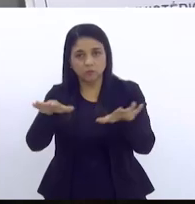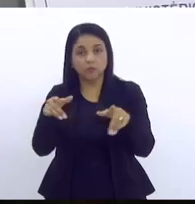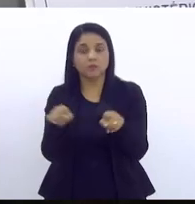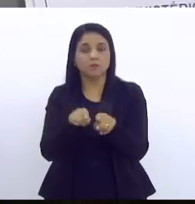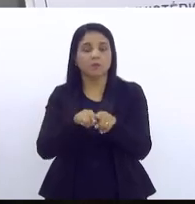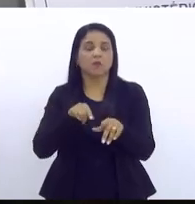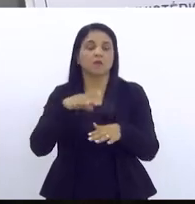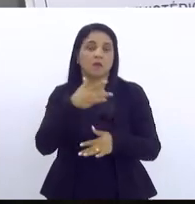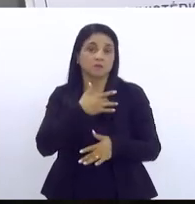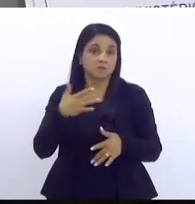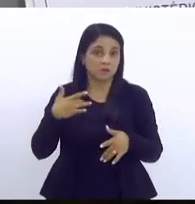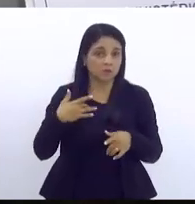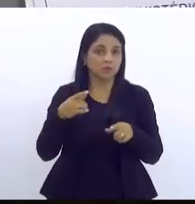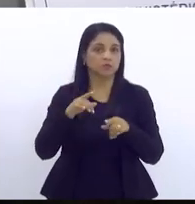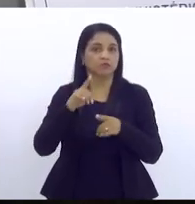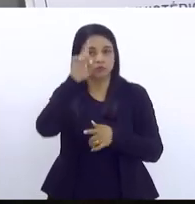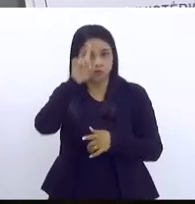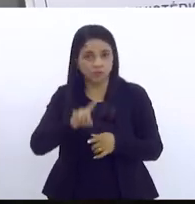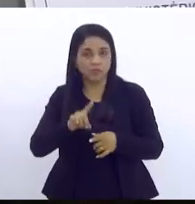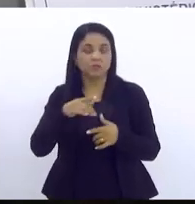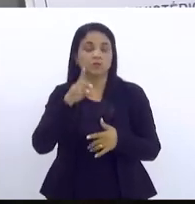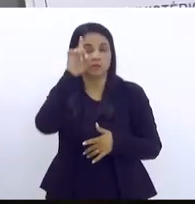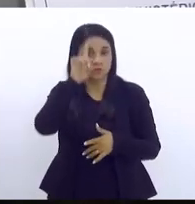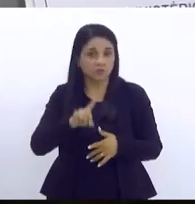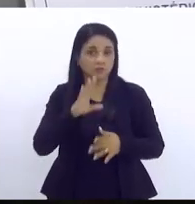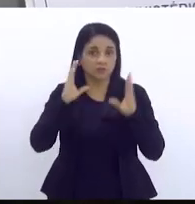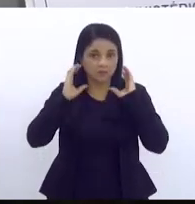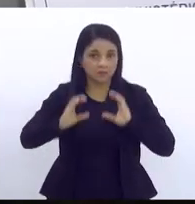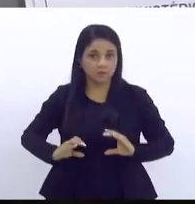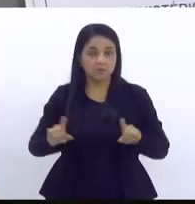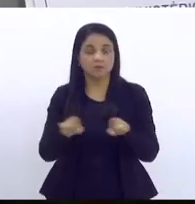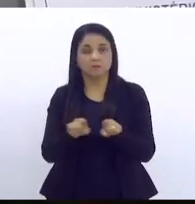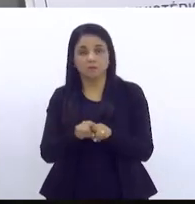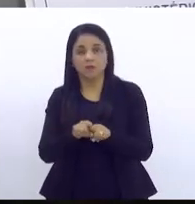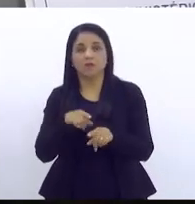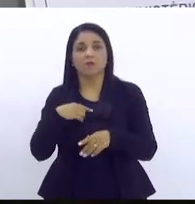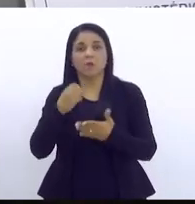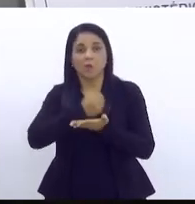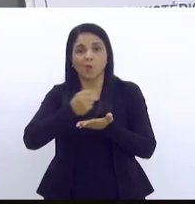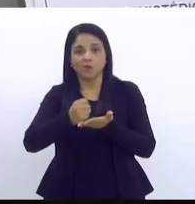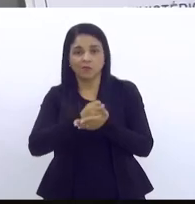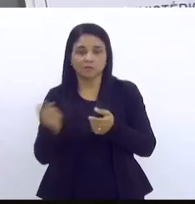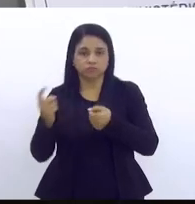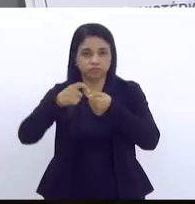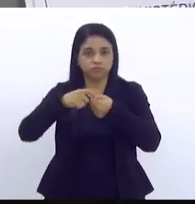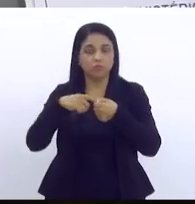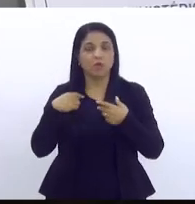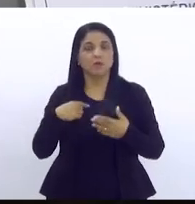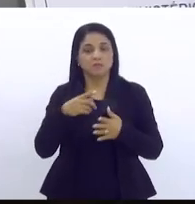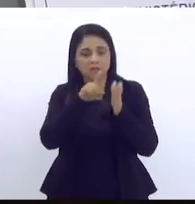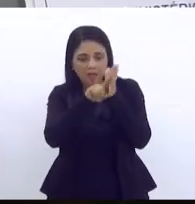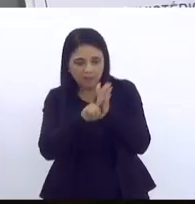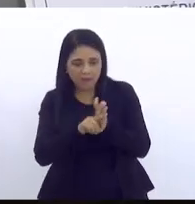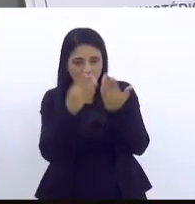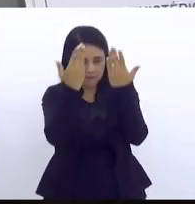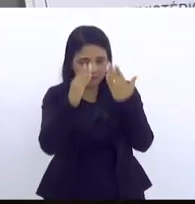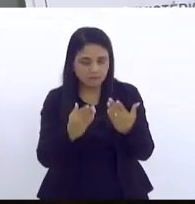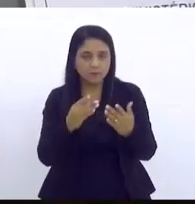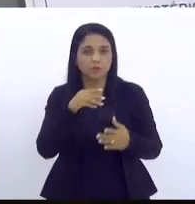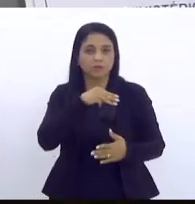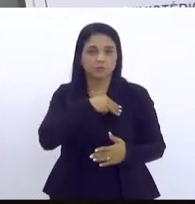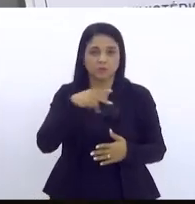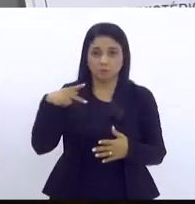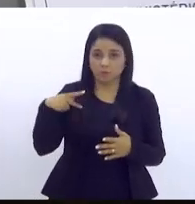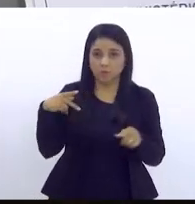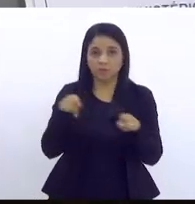direito à saúde H com direito da Cidadania os contratos de concessão eles são analisados pelo Ministério Público por meio das suas promotorias de cidadania